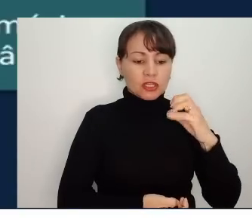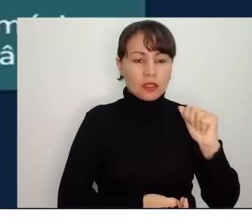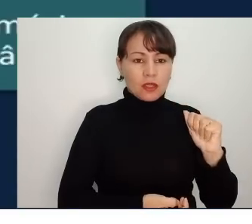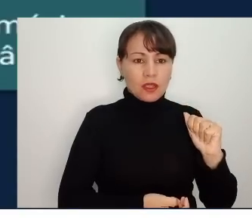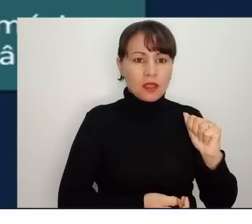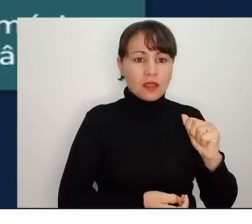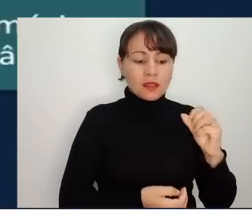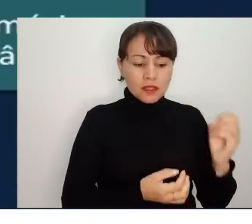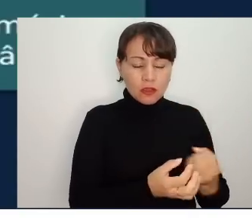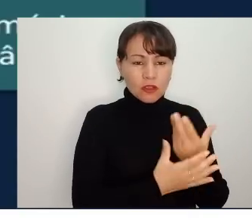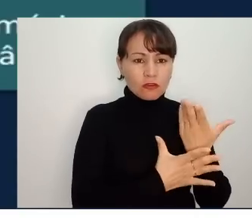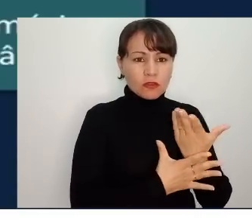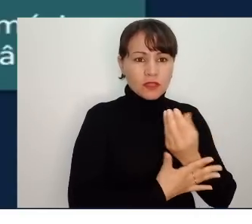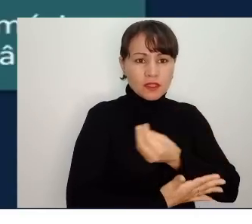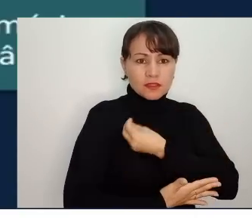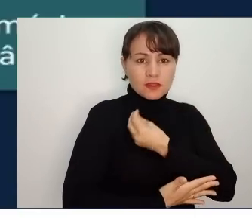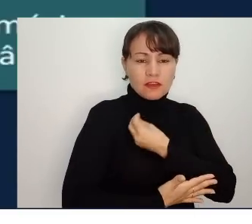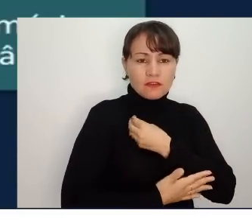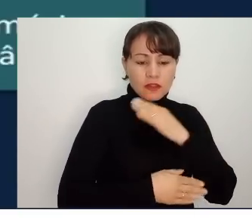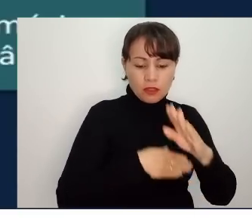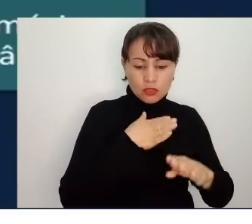adquirimos durante a nossa vida.